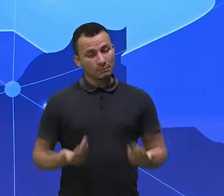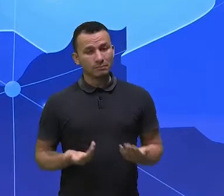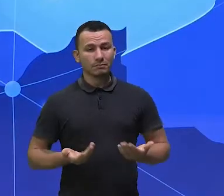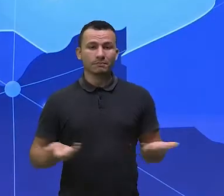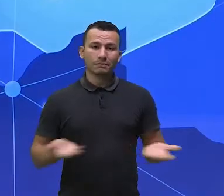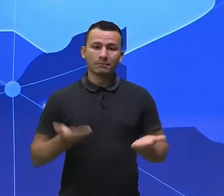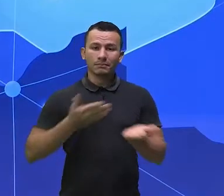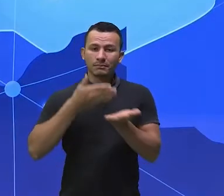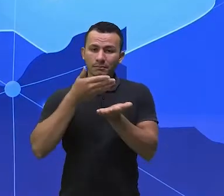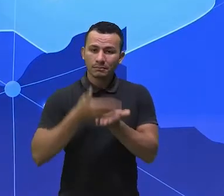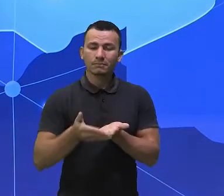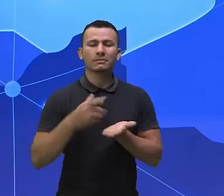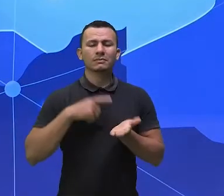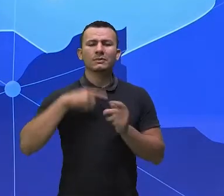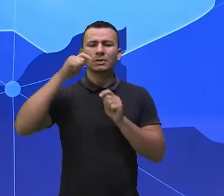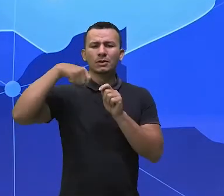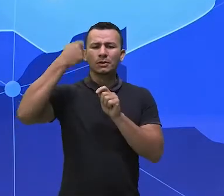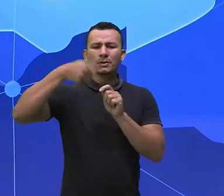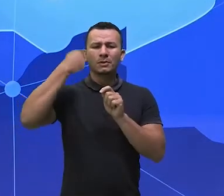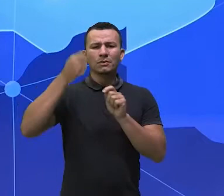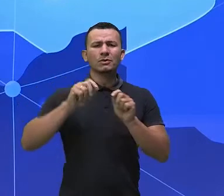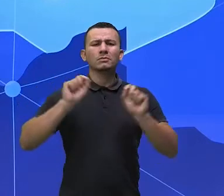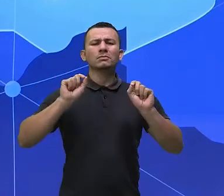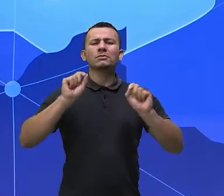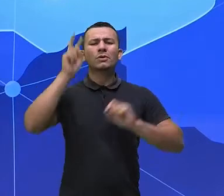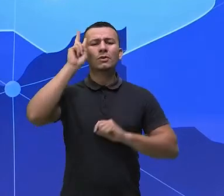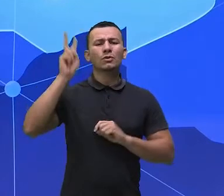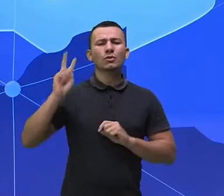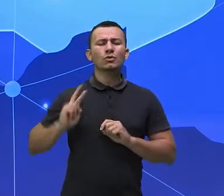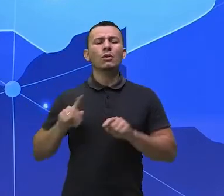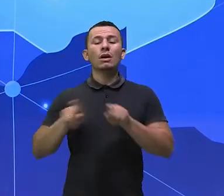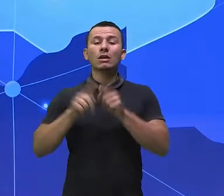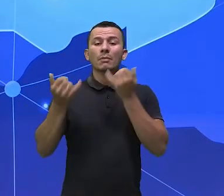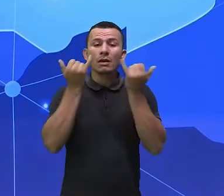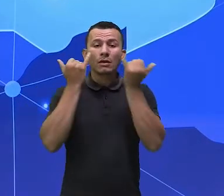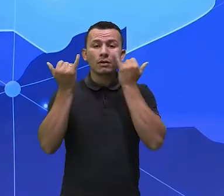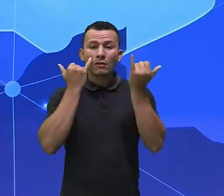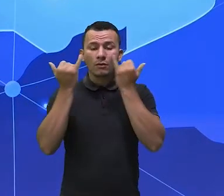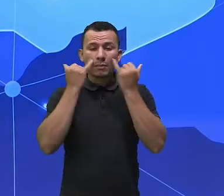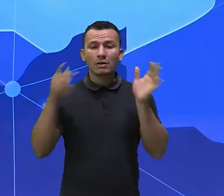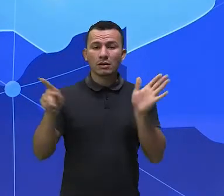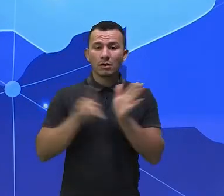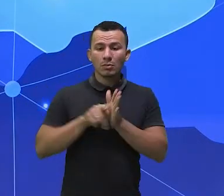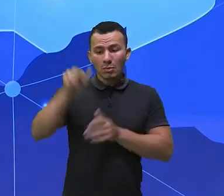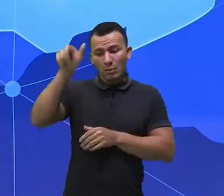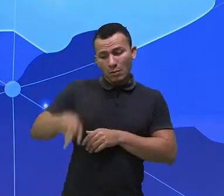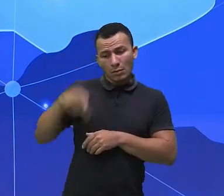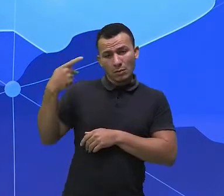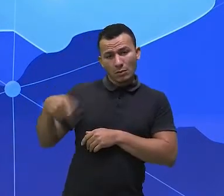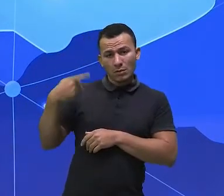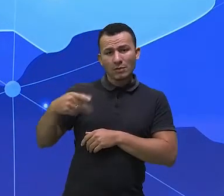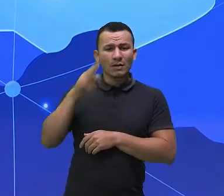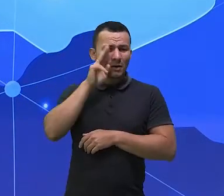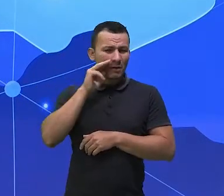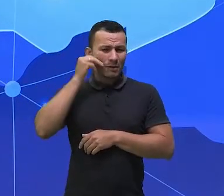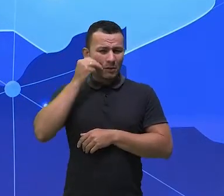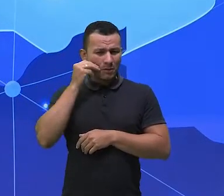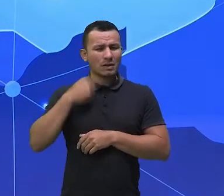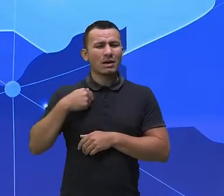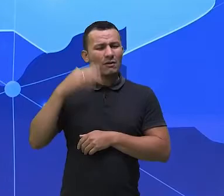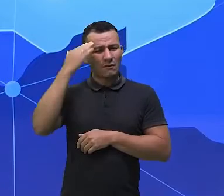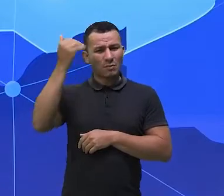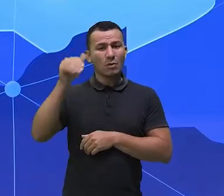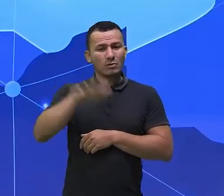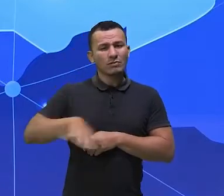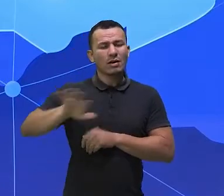Inicialmente, vamos assistir a um pequeno vídeo para conhecermos alguns dados bibliográficos desse clássico tão utilizado na